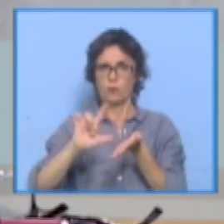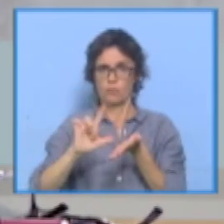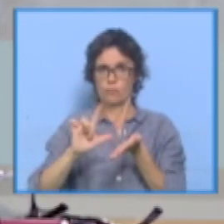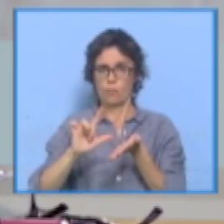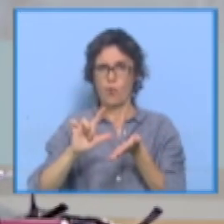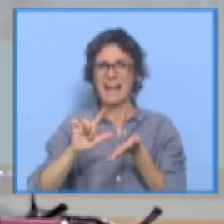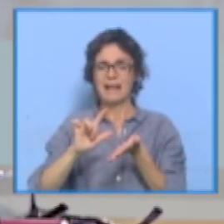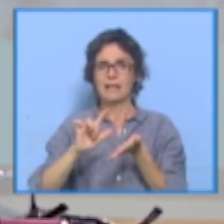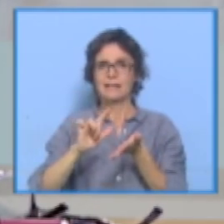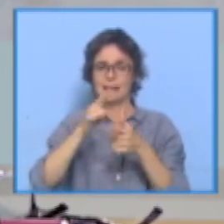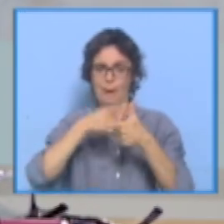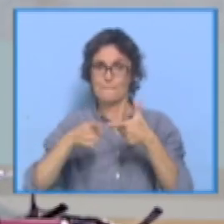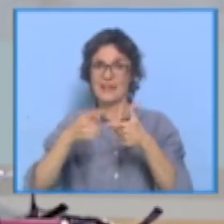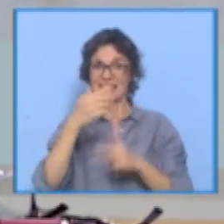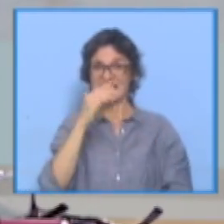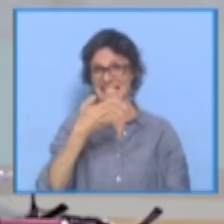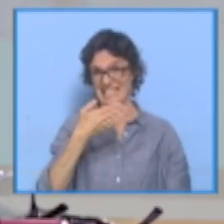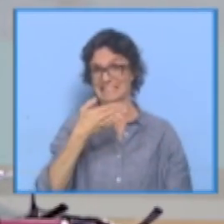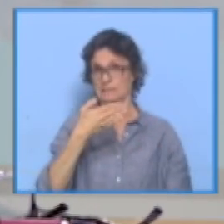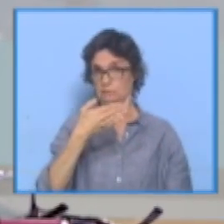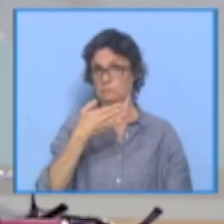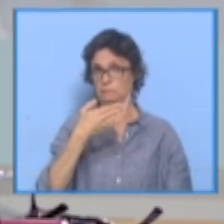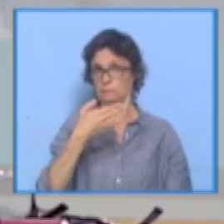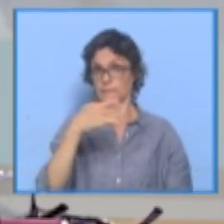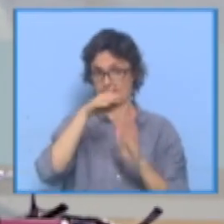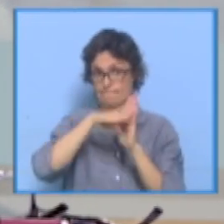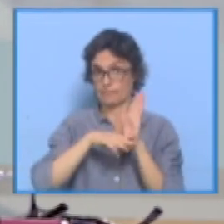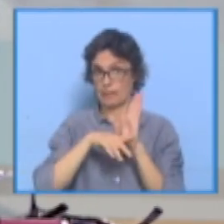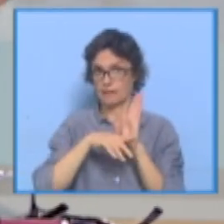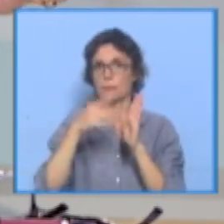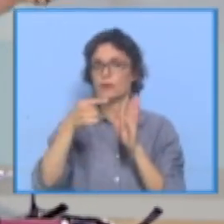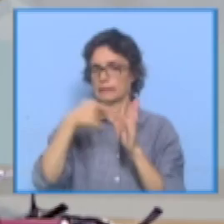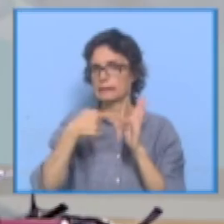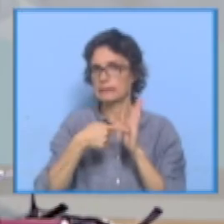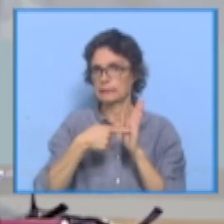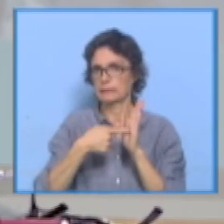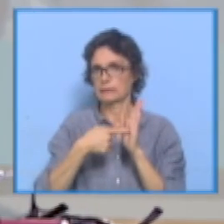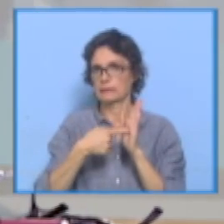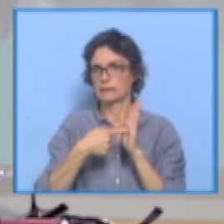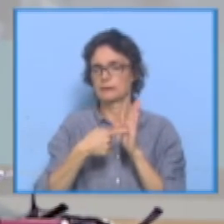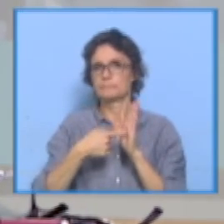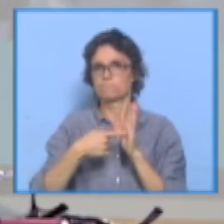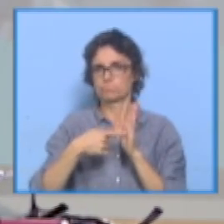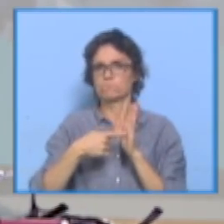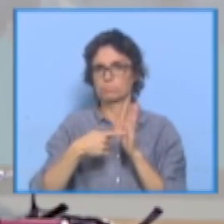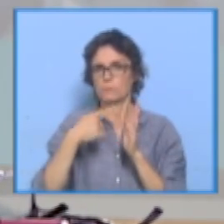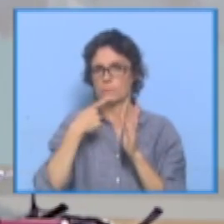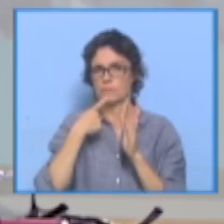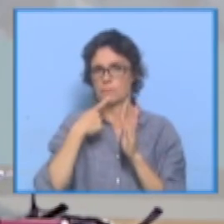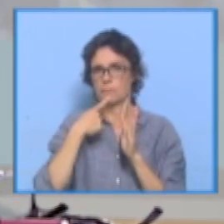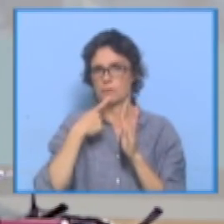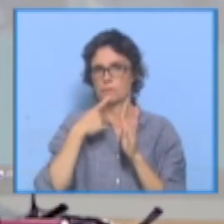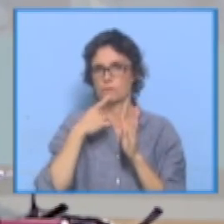que têm 7 de média. Portanto, vale a pena ver o que é um ensino que consegue